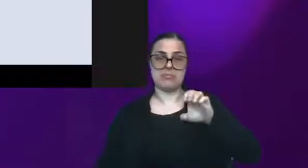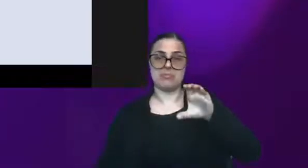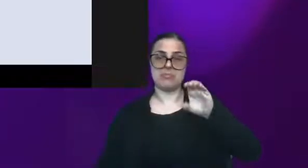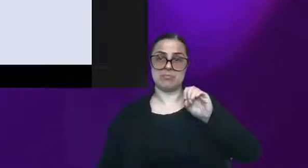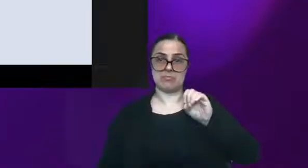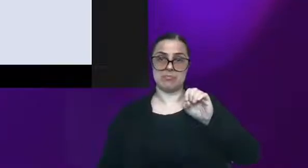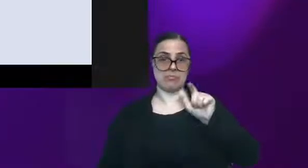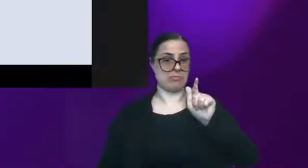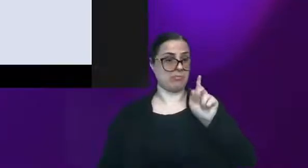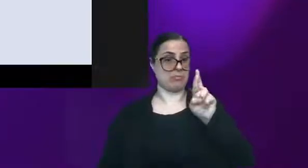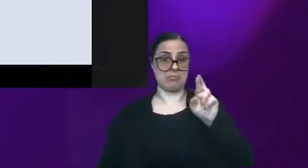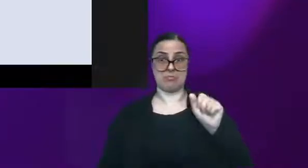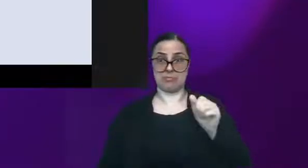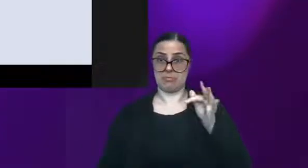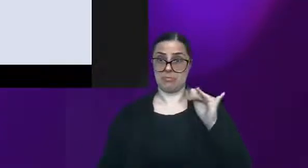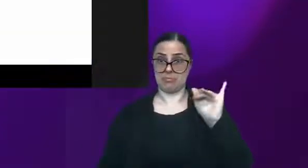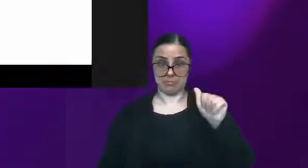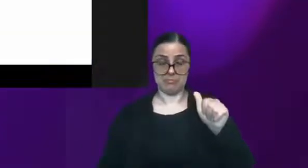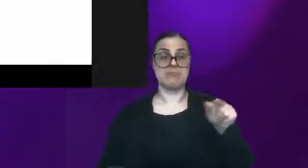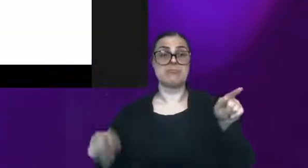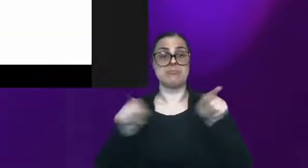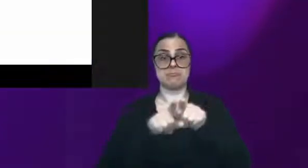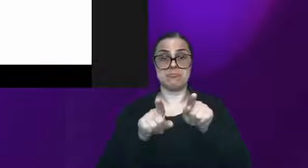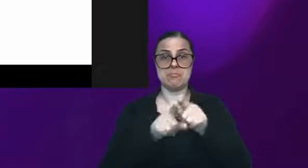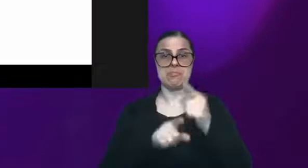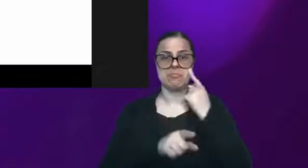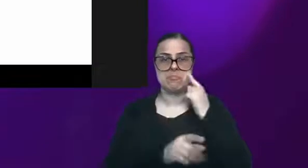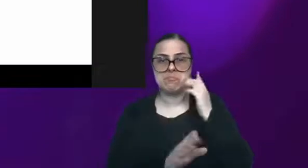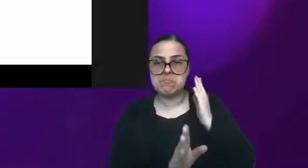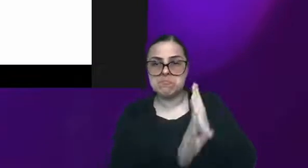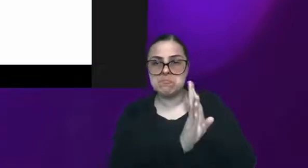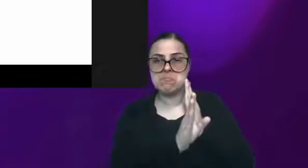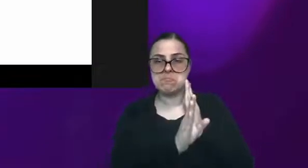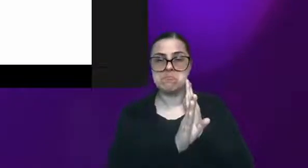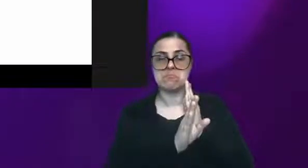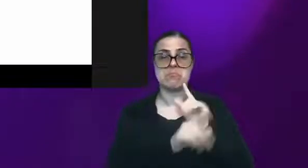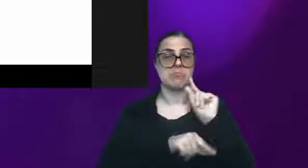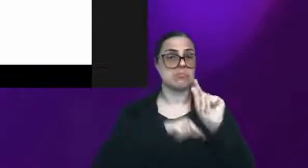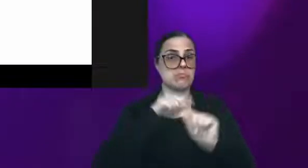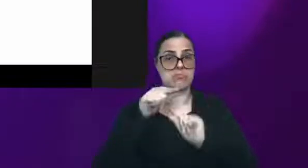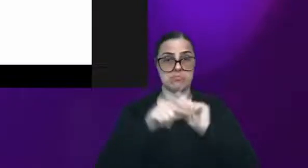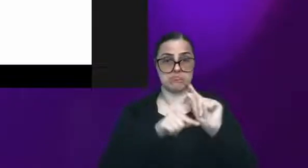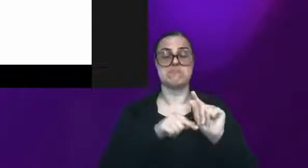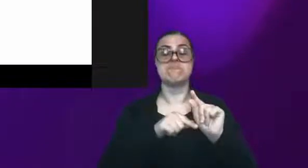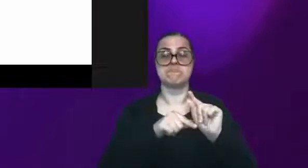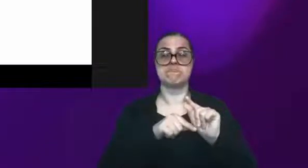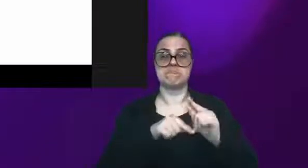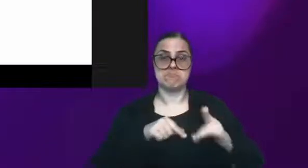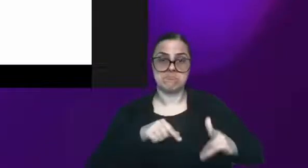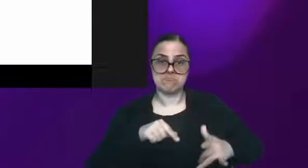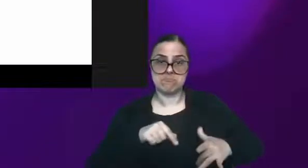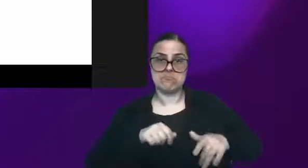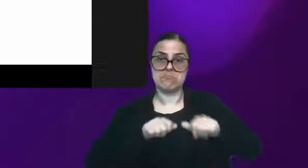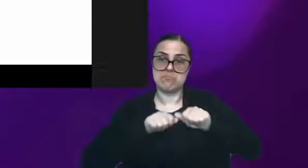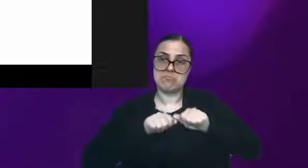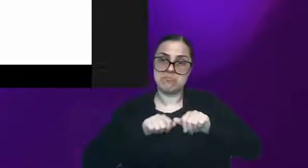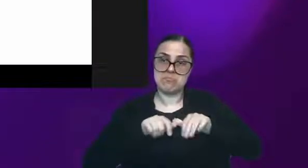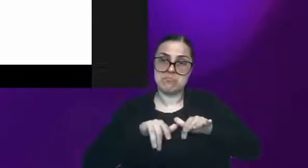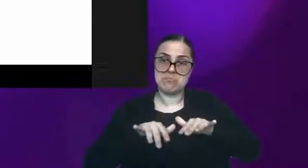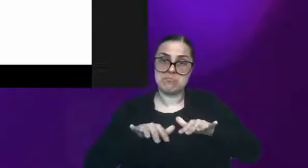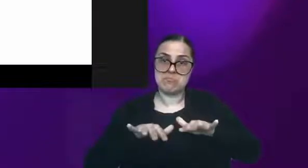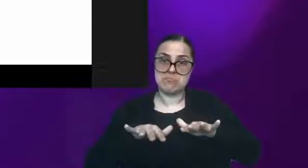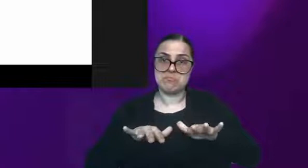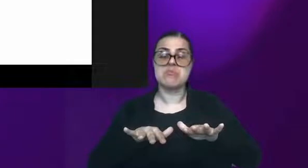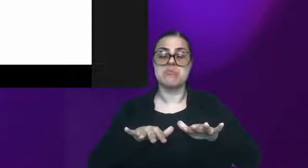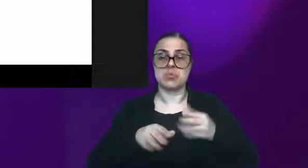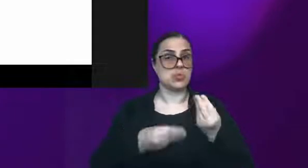central acompanhava-se de uma elevação do CA199 e depois a TAC revelou, de facto,